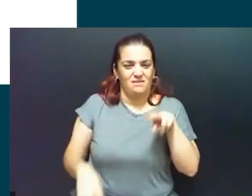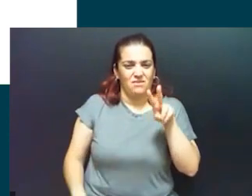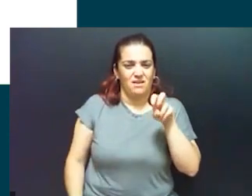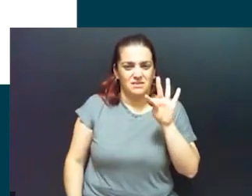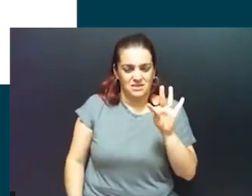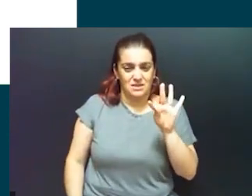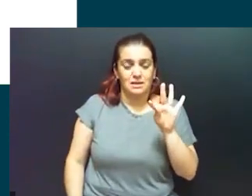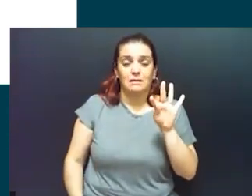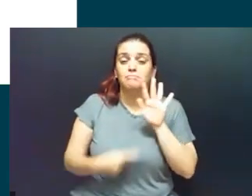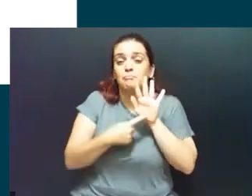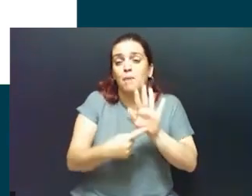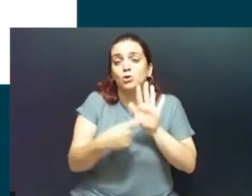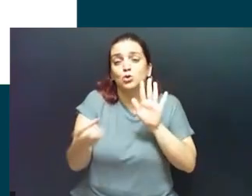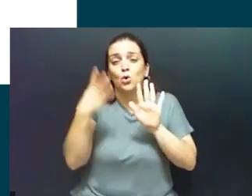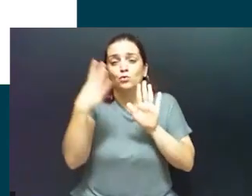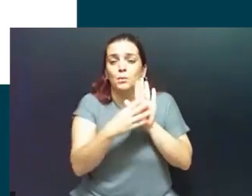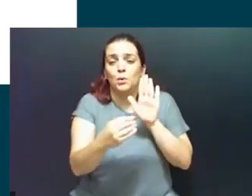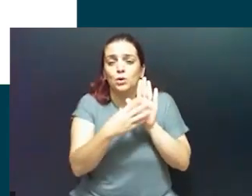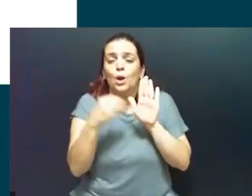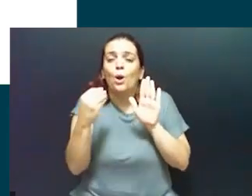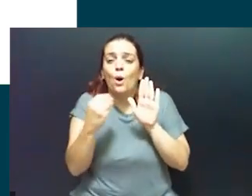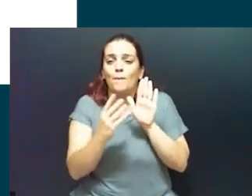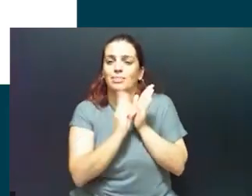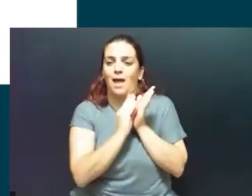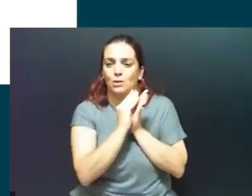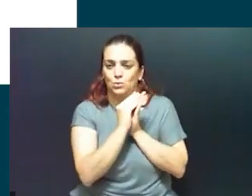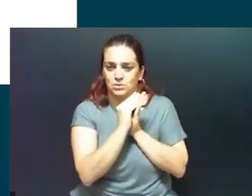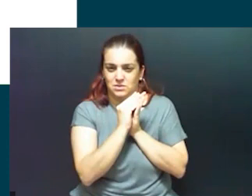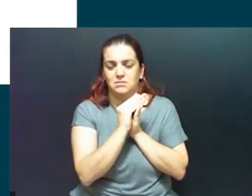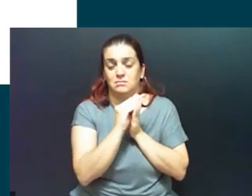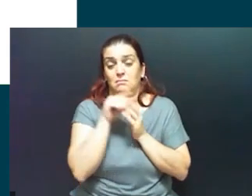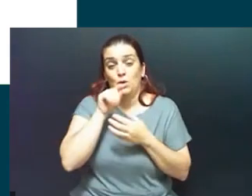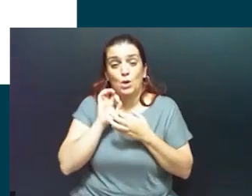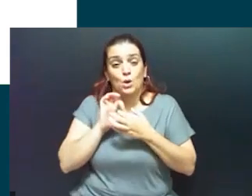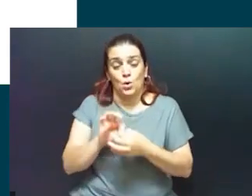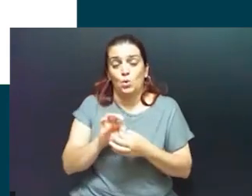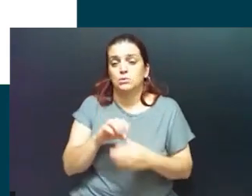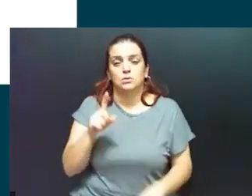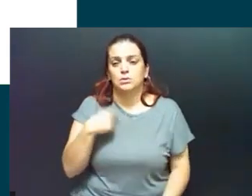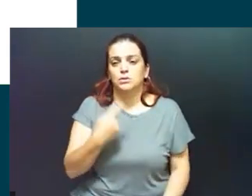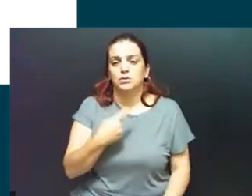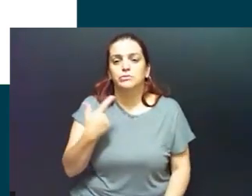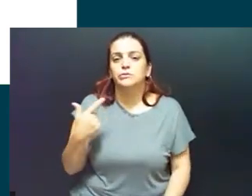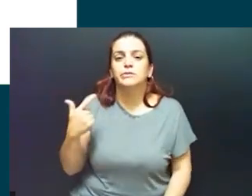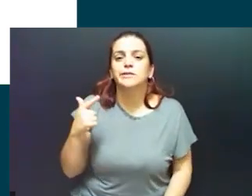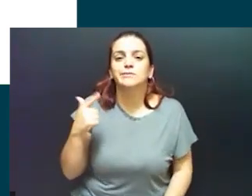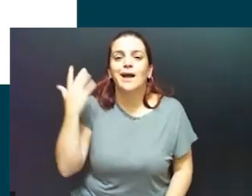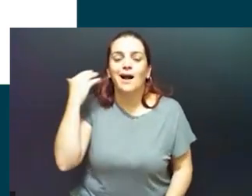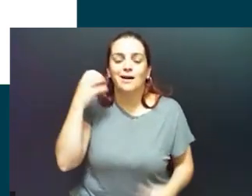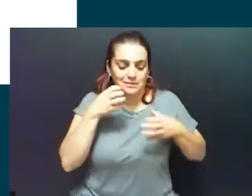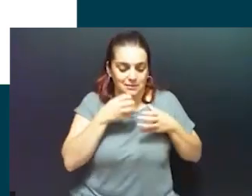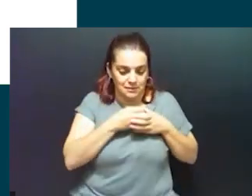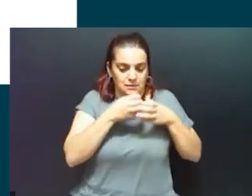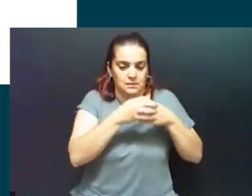novo paradigma de como lidar com os dados. Nesse contexto, a gente não tem mais um conjunto de registros com